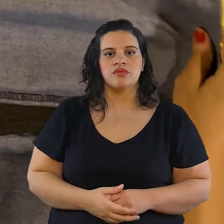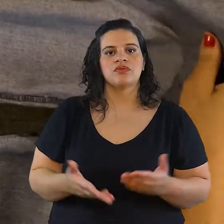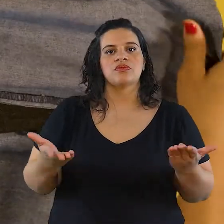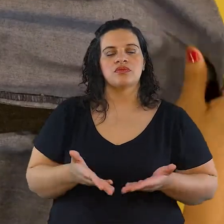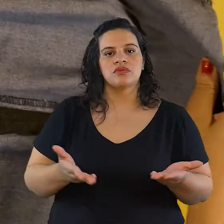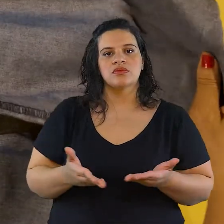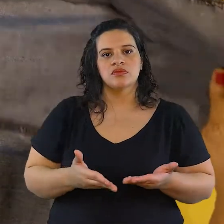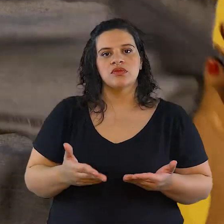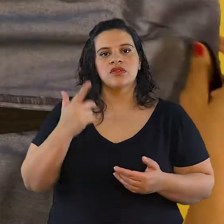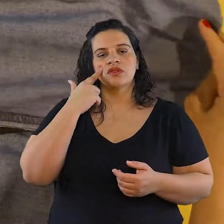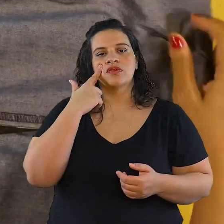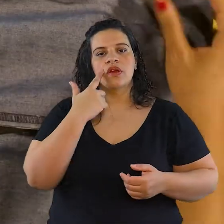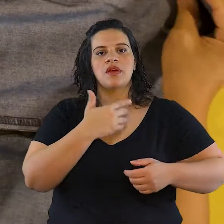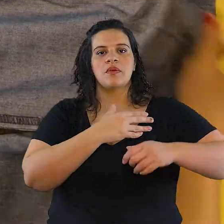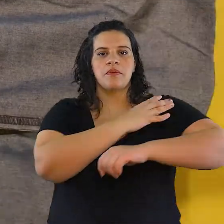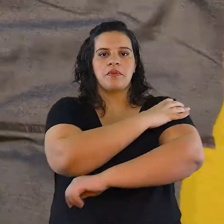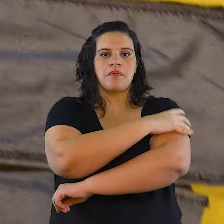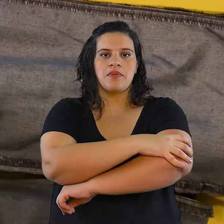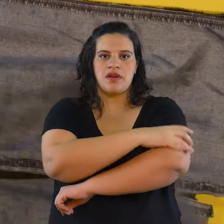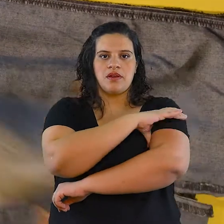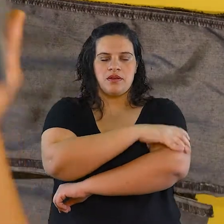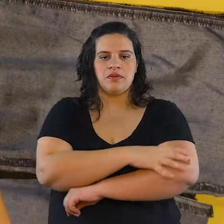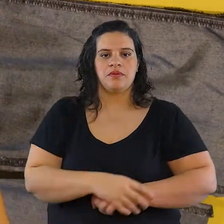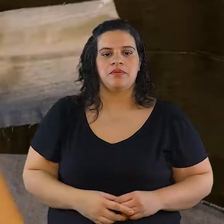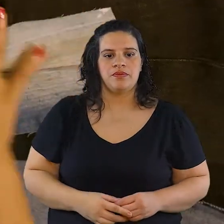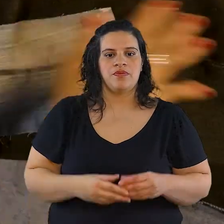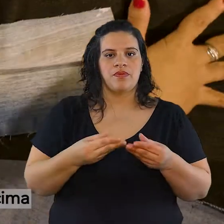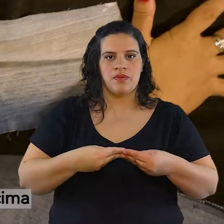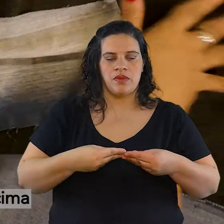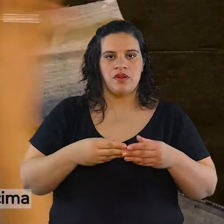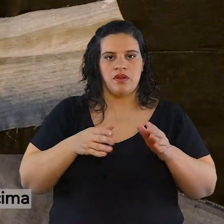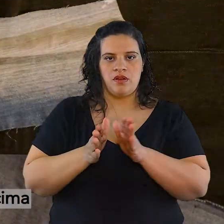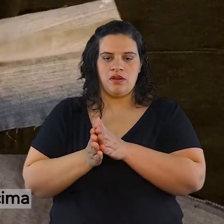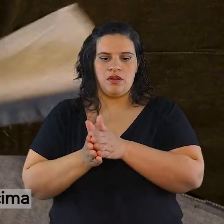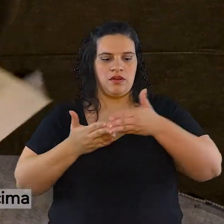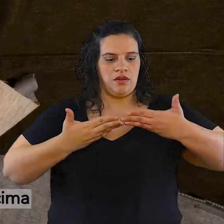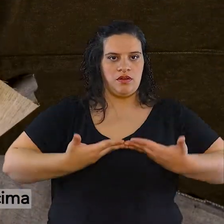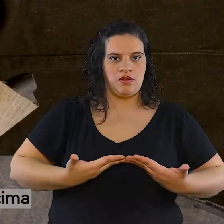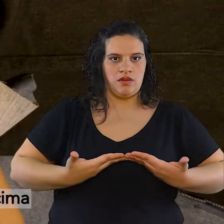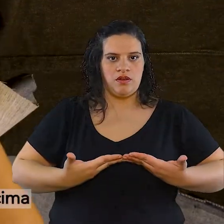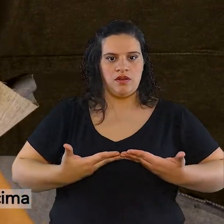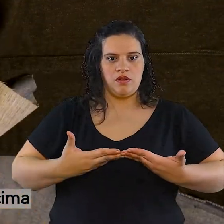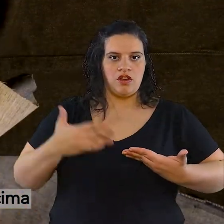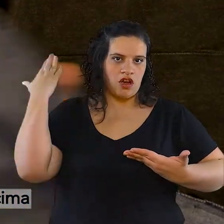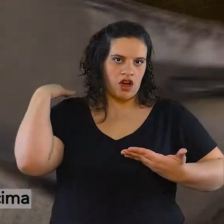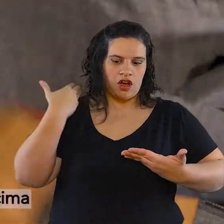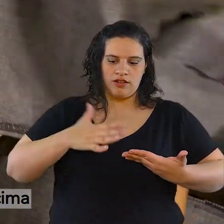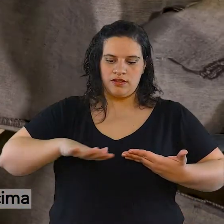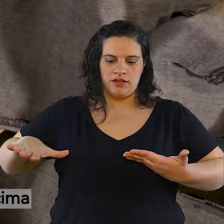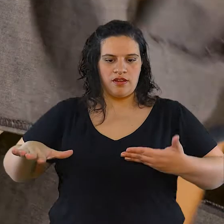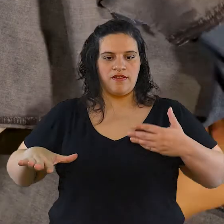vou localizar a manga. Bom, então aqui eu vou abrir a peça na parte